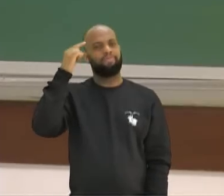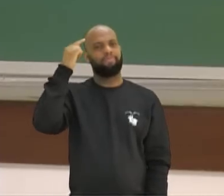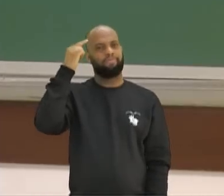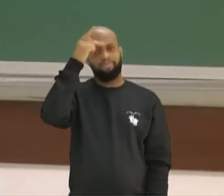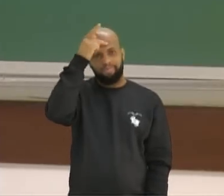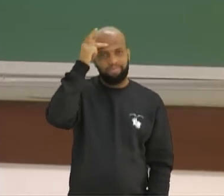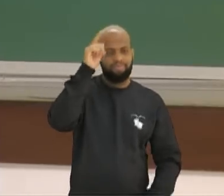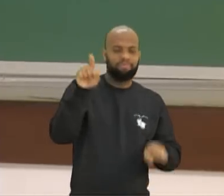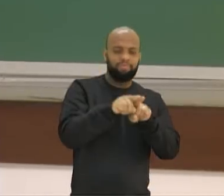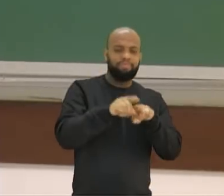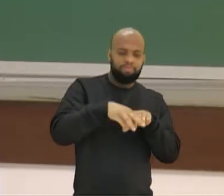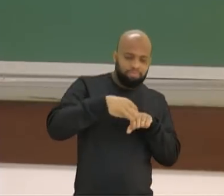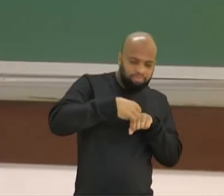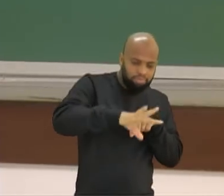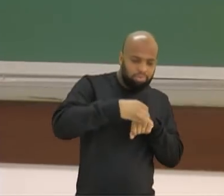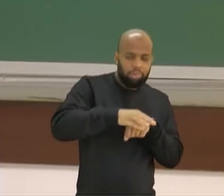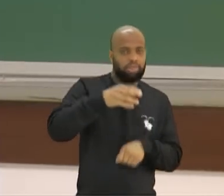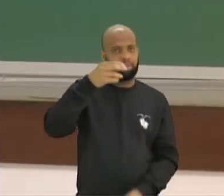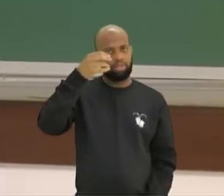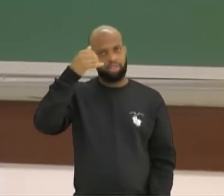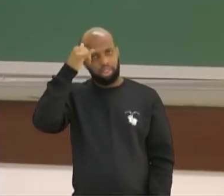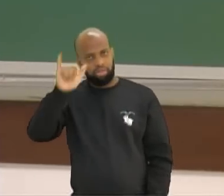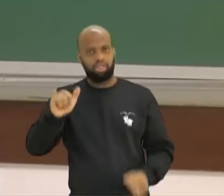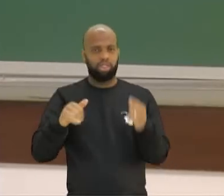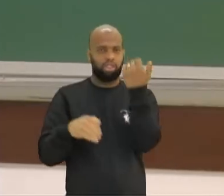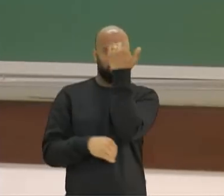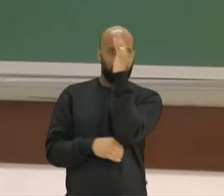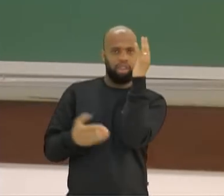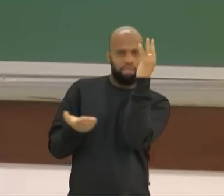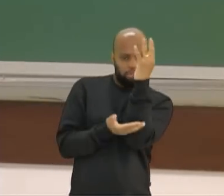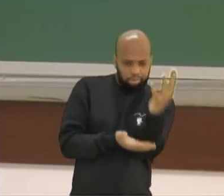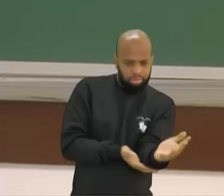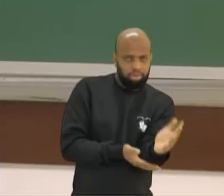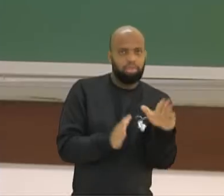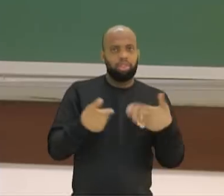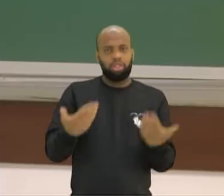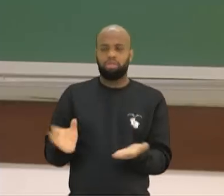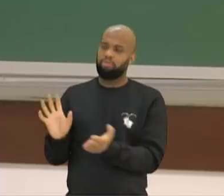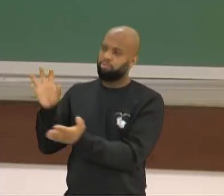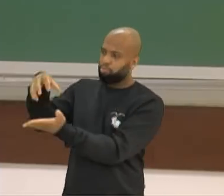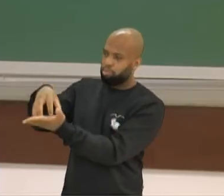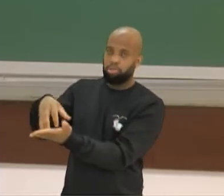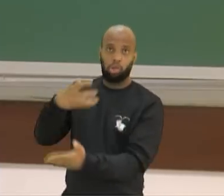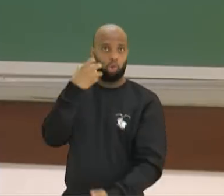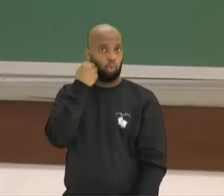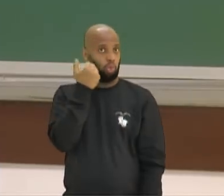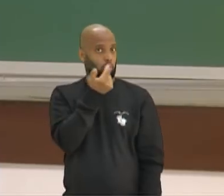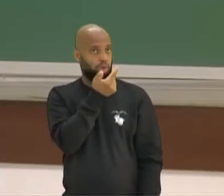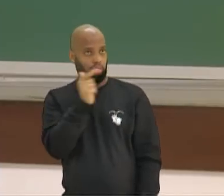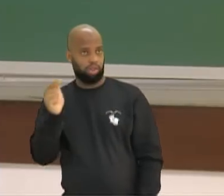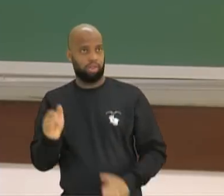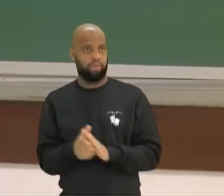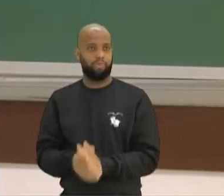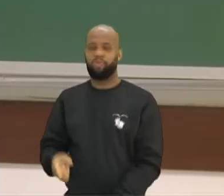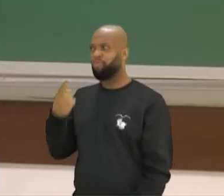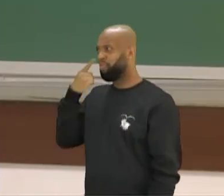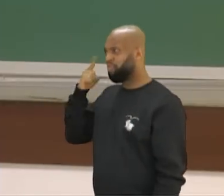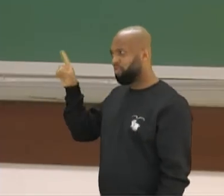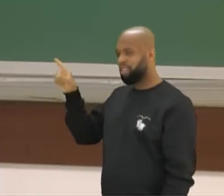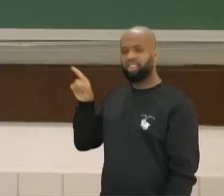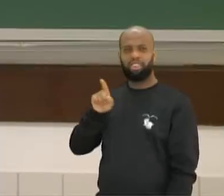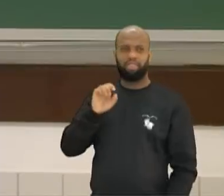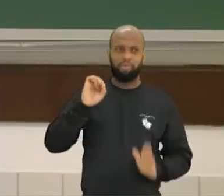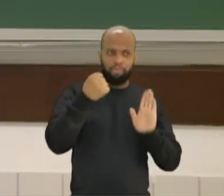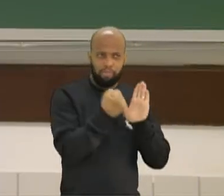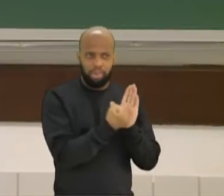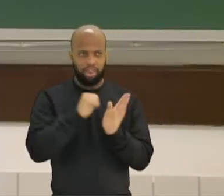para orientar, para não fazer o desmatamento e assim por diante. Então uma ONG também sem fins lucrativos. E esse símbolo, será que